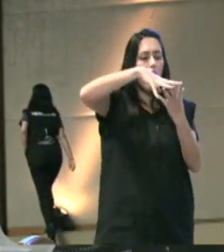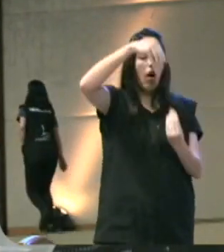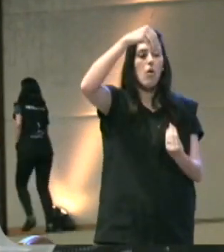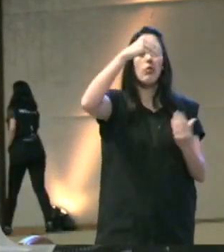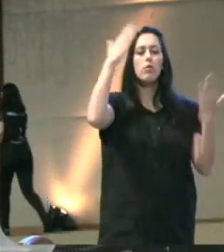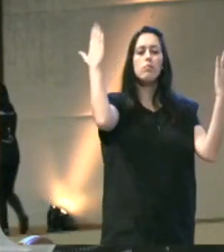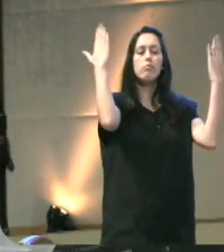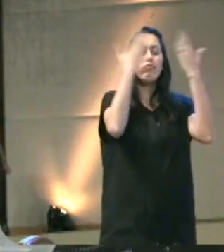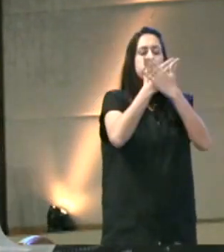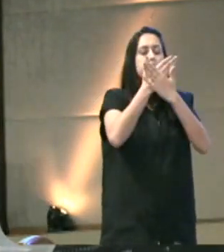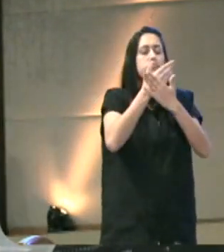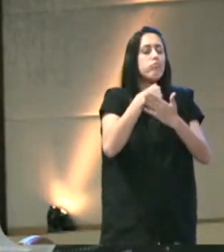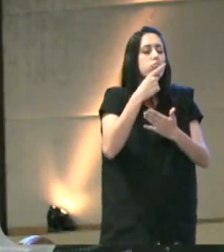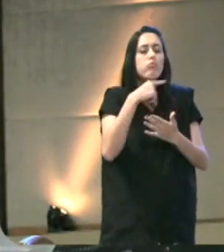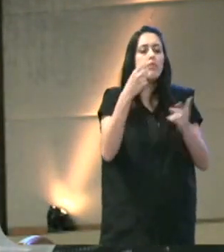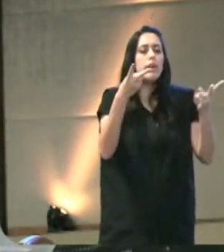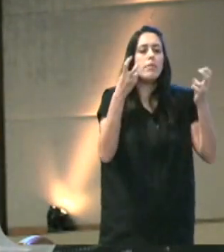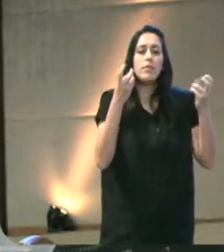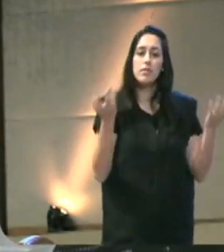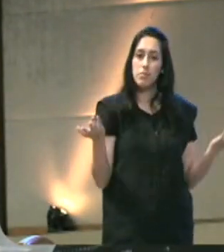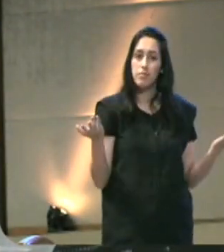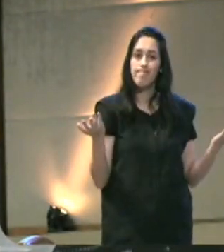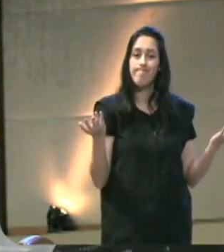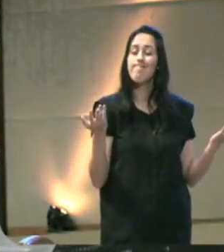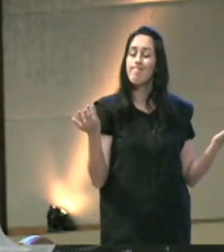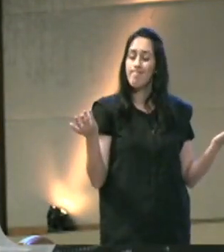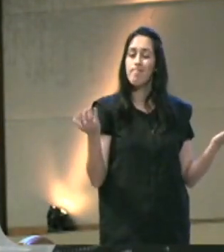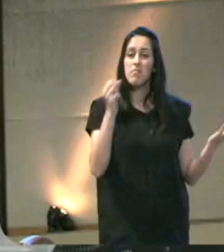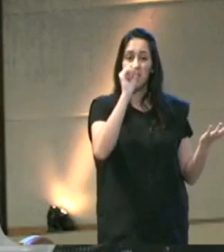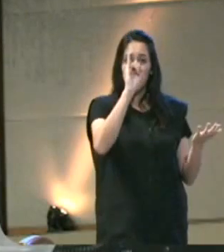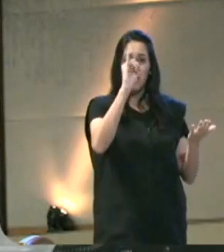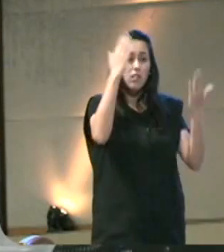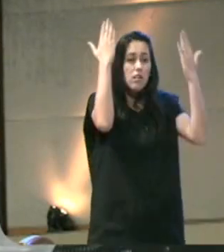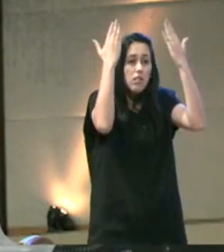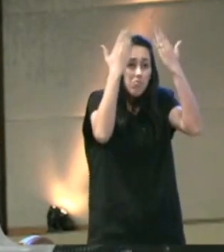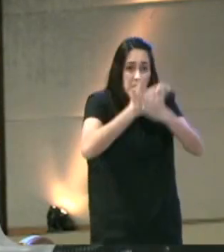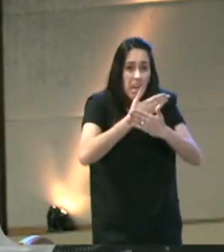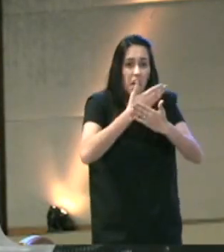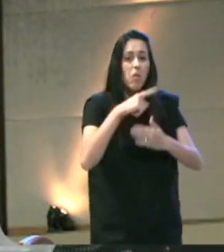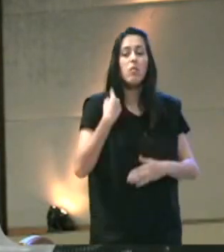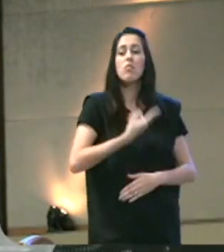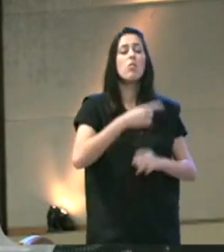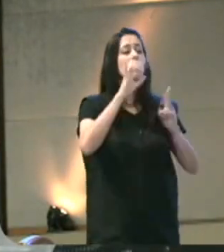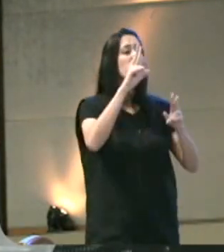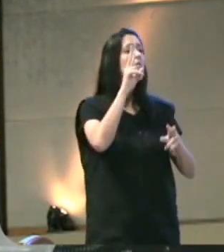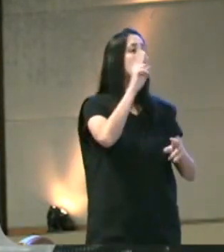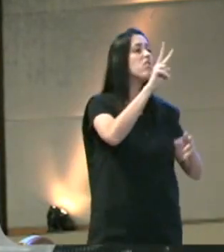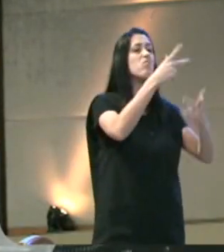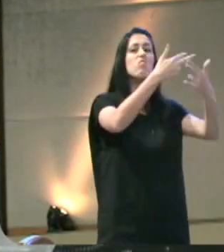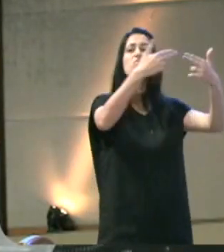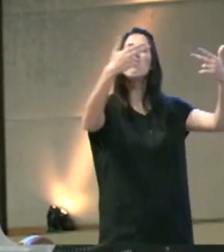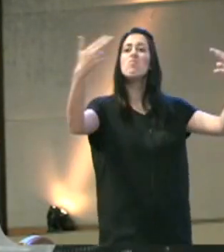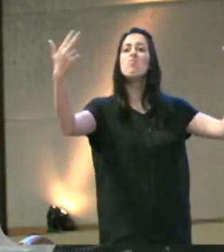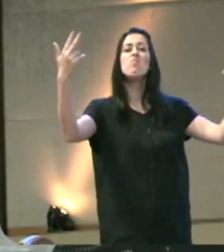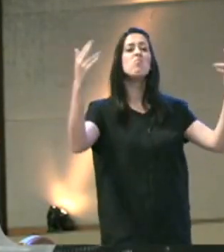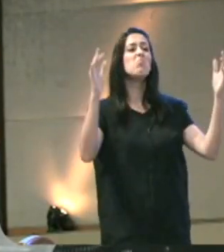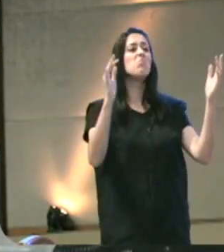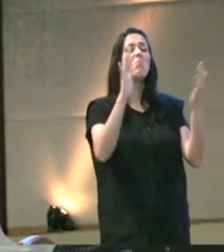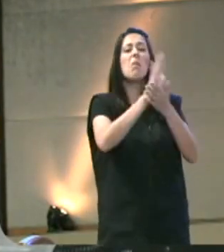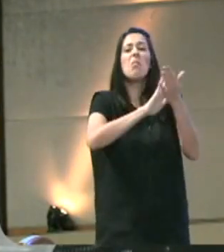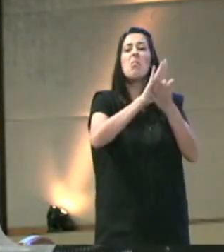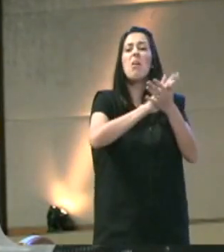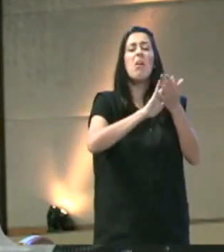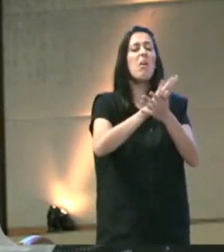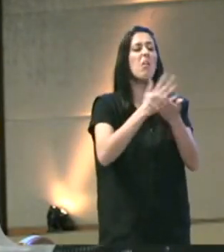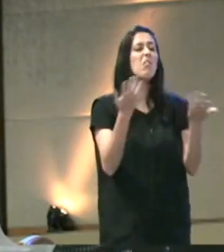vive assim, a gente só enxerga o material, o concreto. E eu disse que havia uma